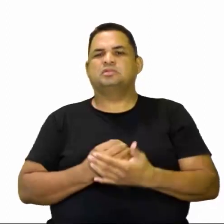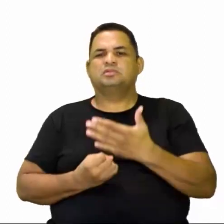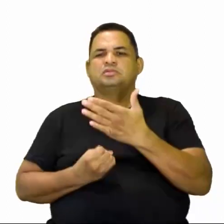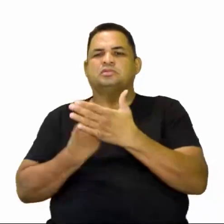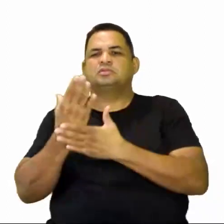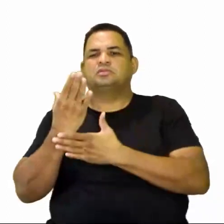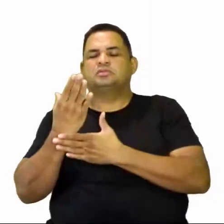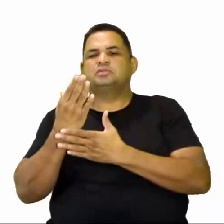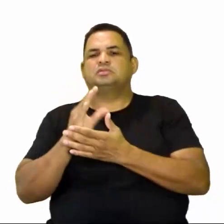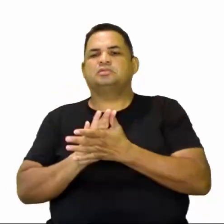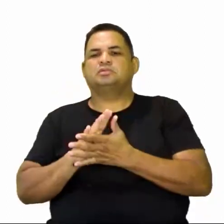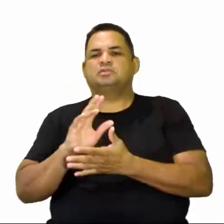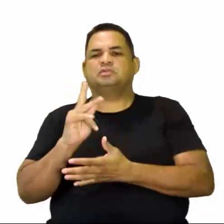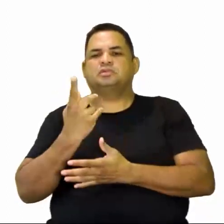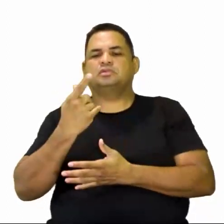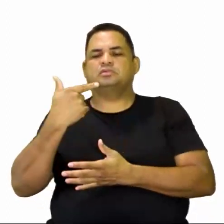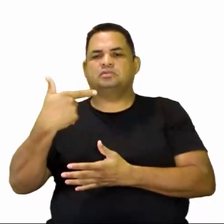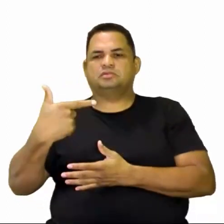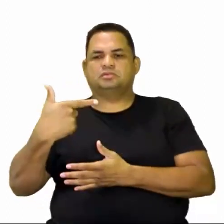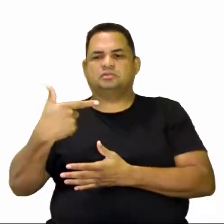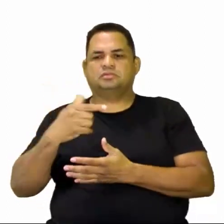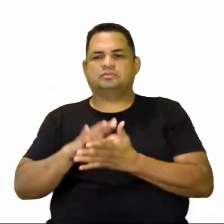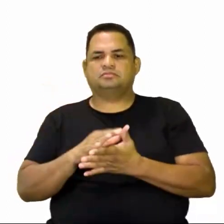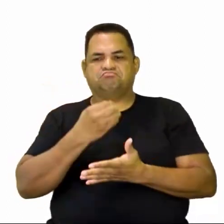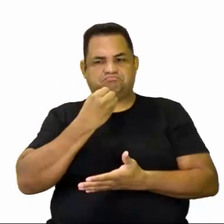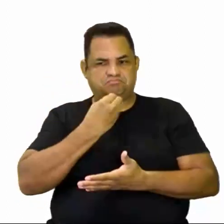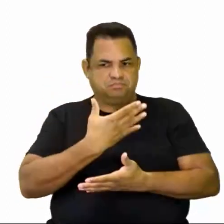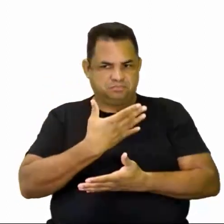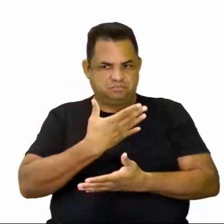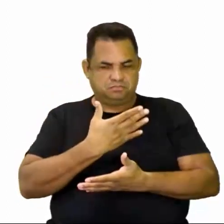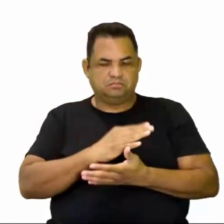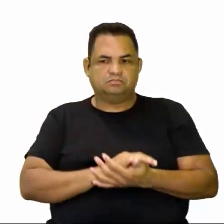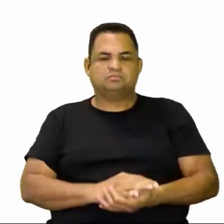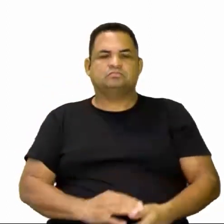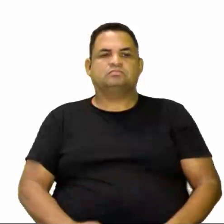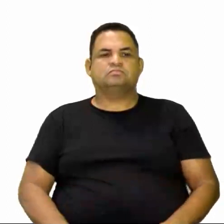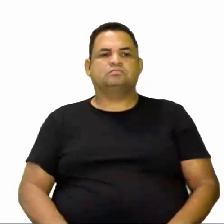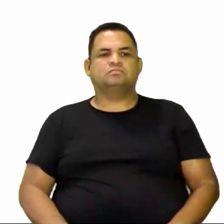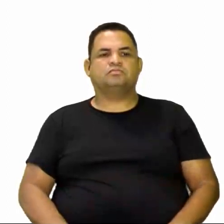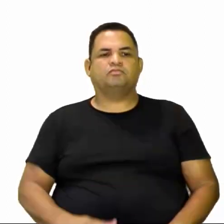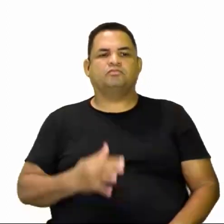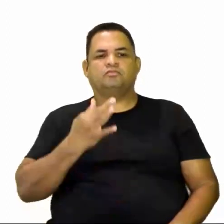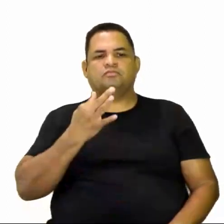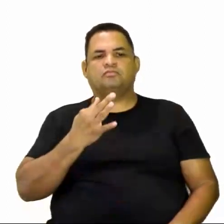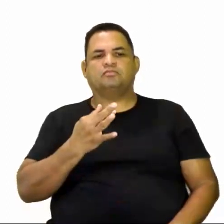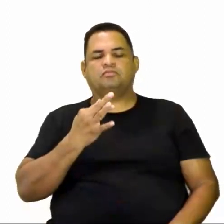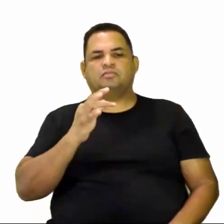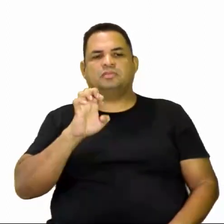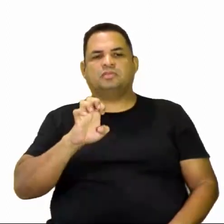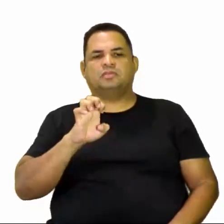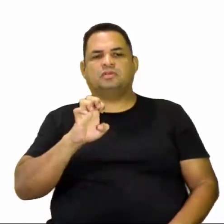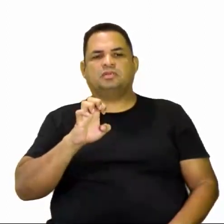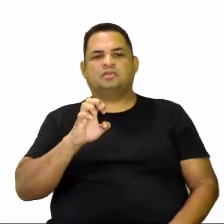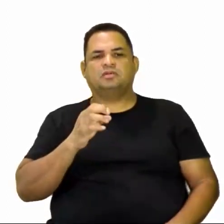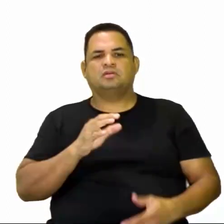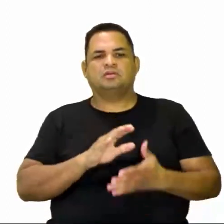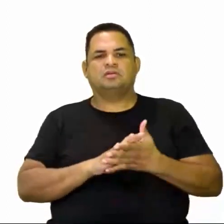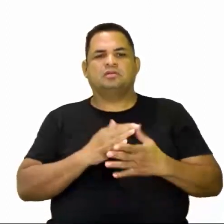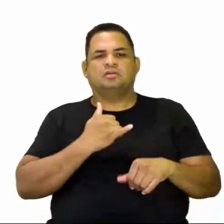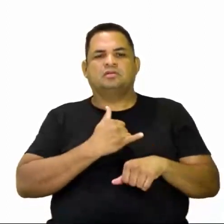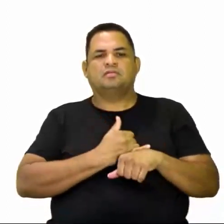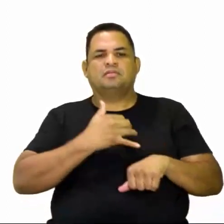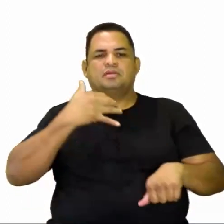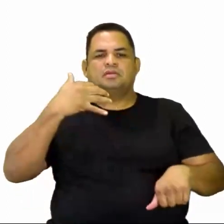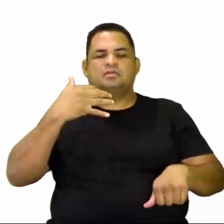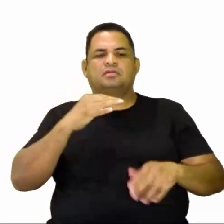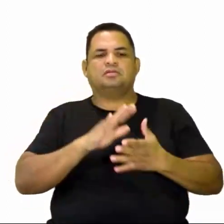produzir o H2. Tudo bem? O ferro, que é um metal, ao